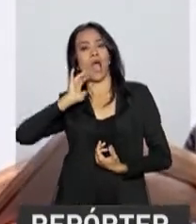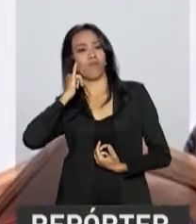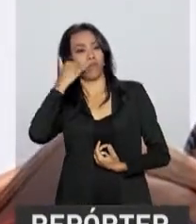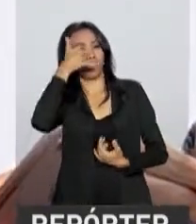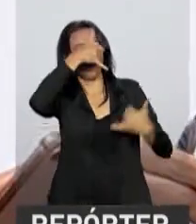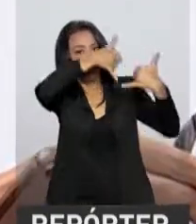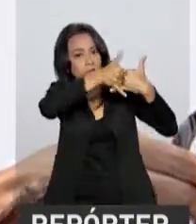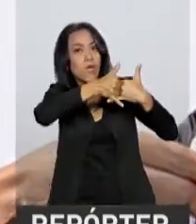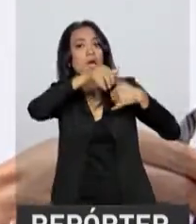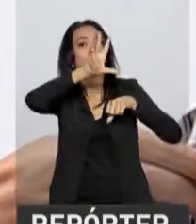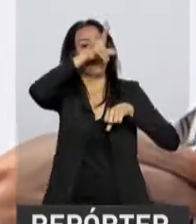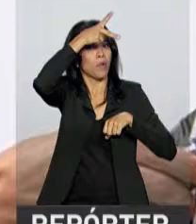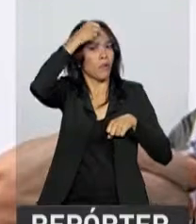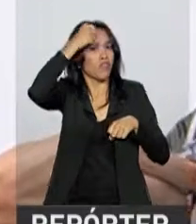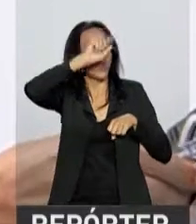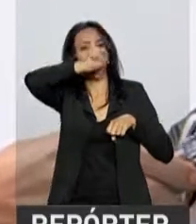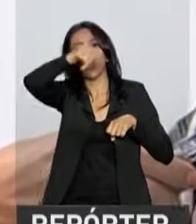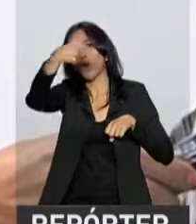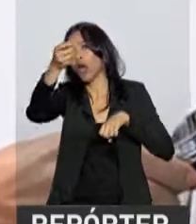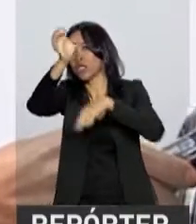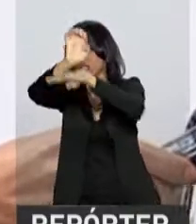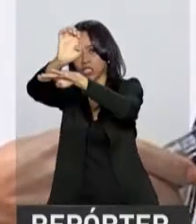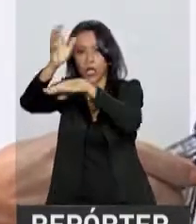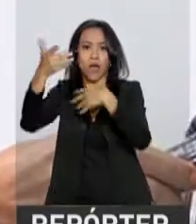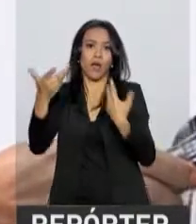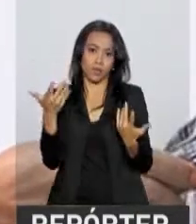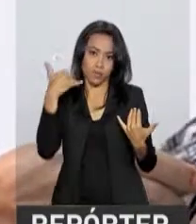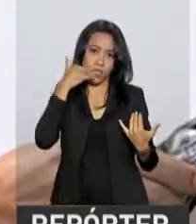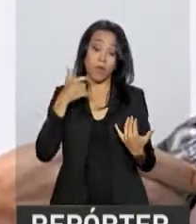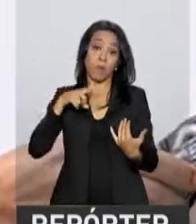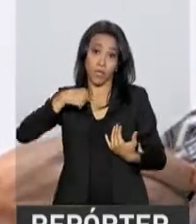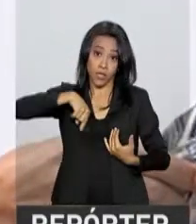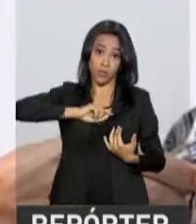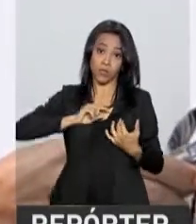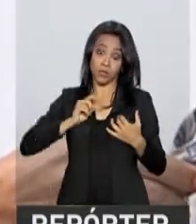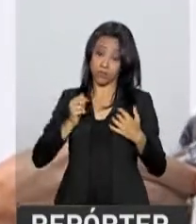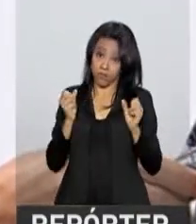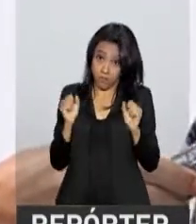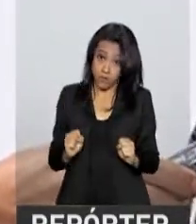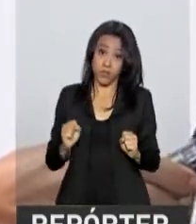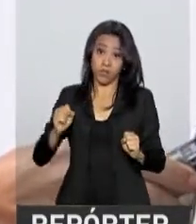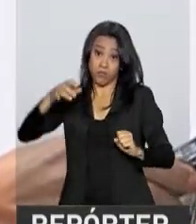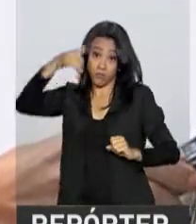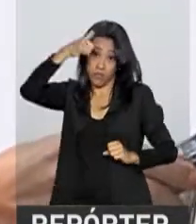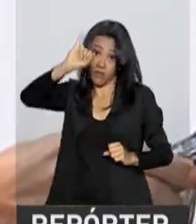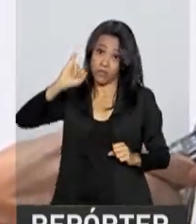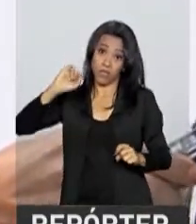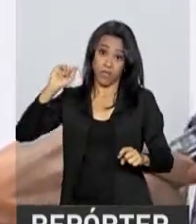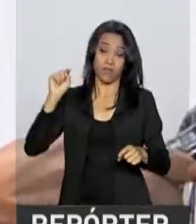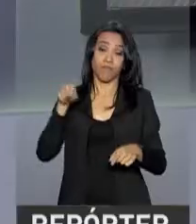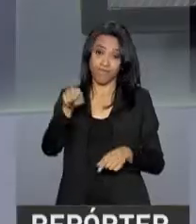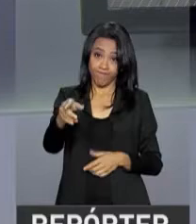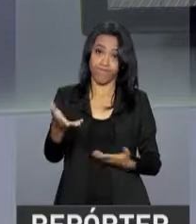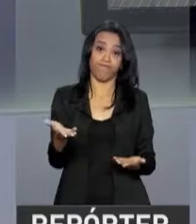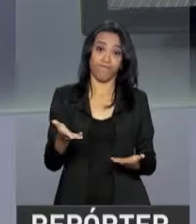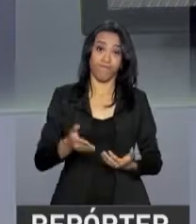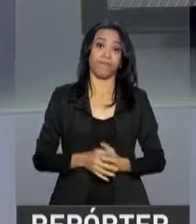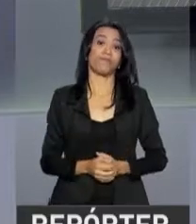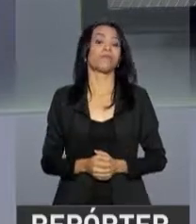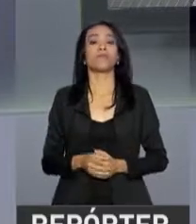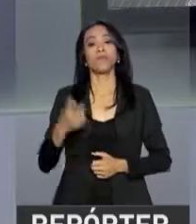no sentido de que a gente possa trabalhar tanto na repressão quanto na própria prevenção desses crimes